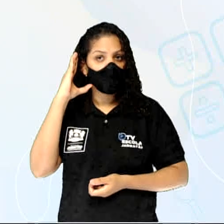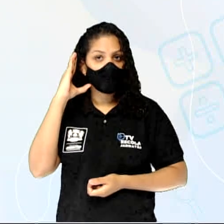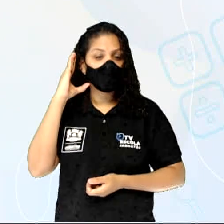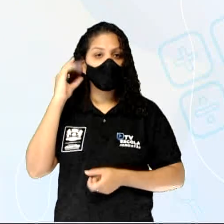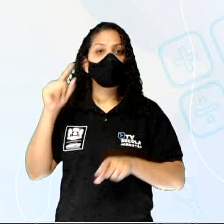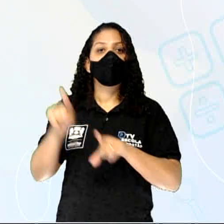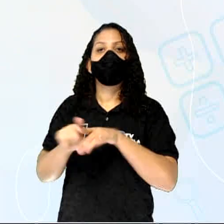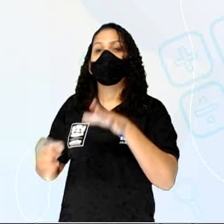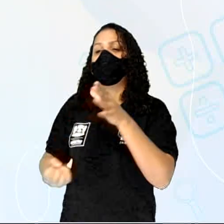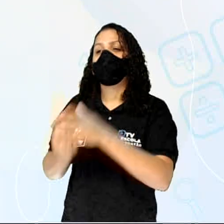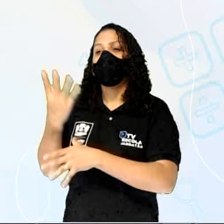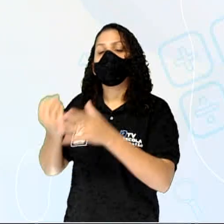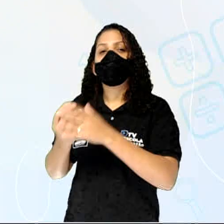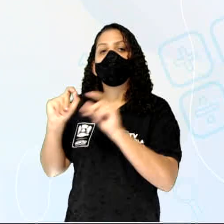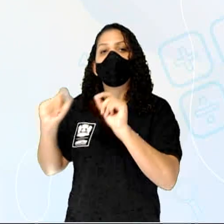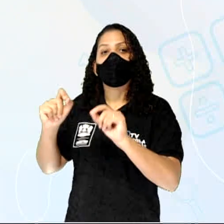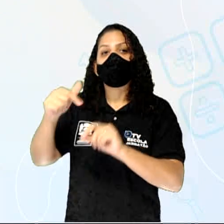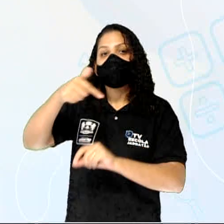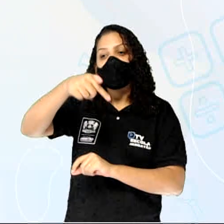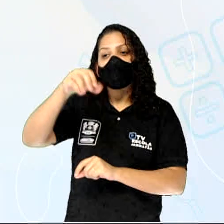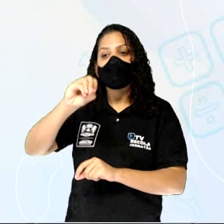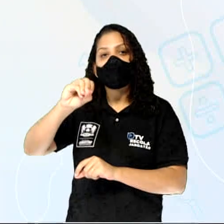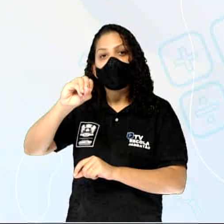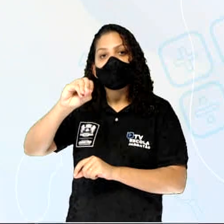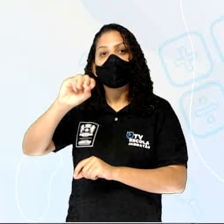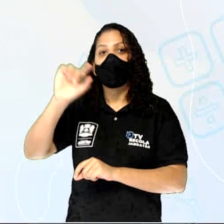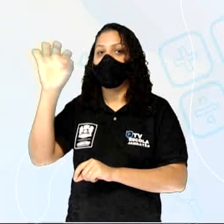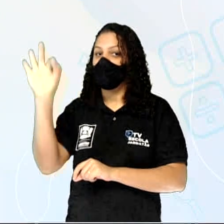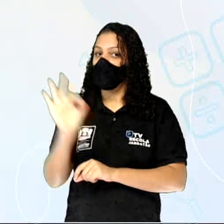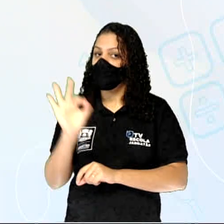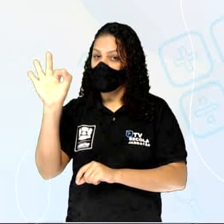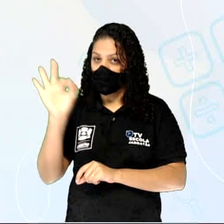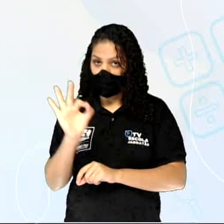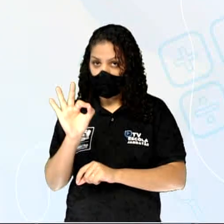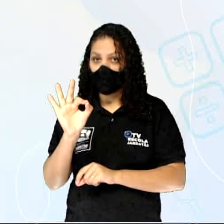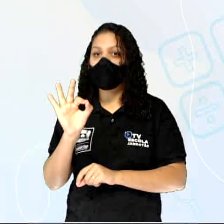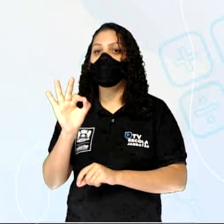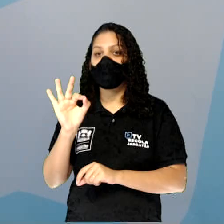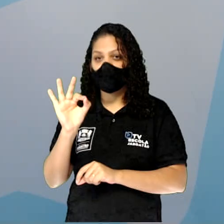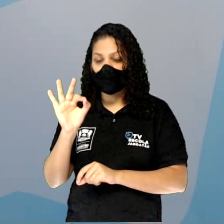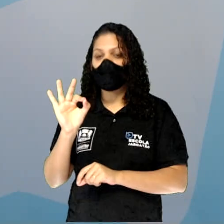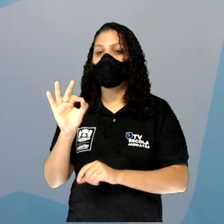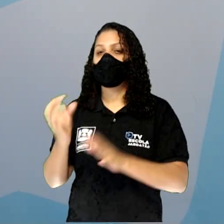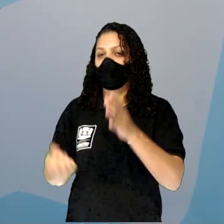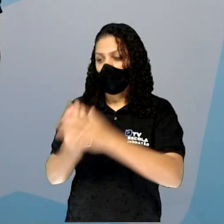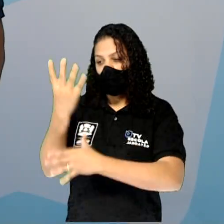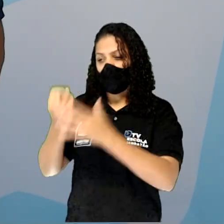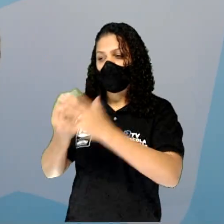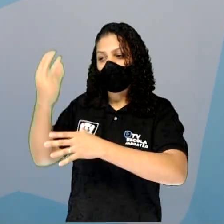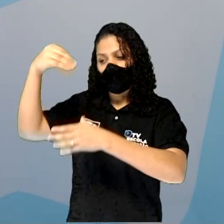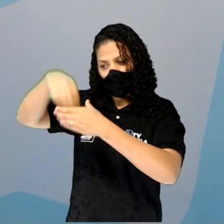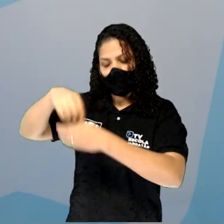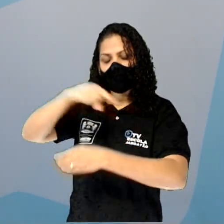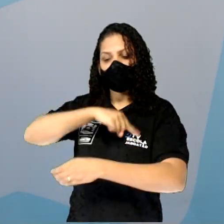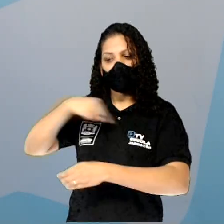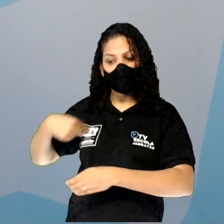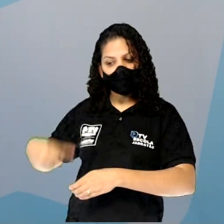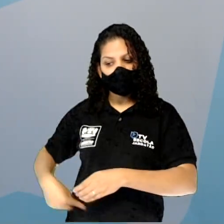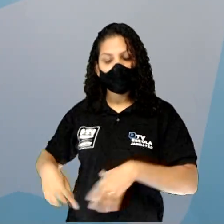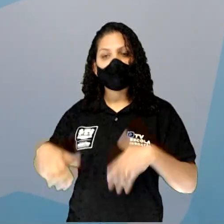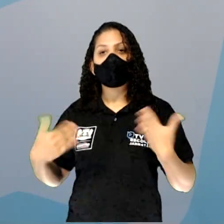70% dos smartphones do mundo são produzidos na China. Então esse telefone que você pode